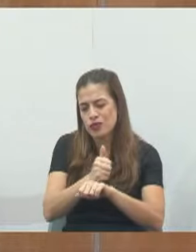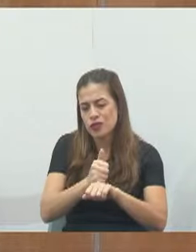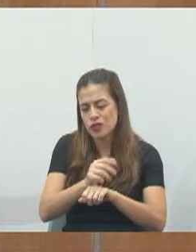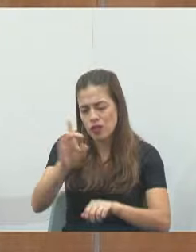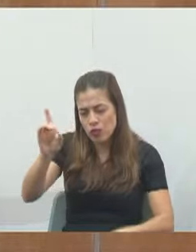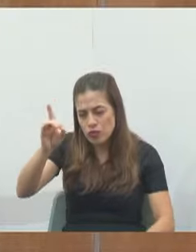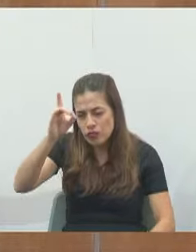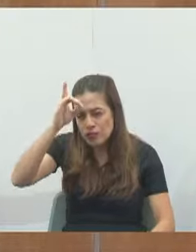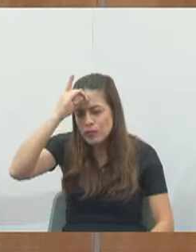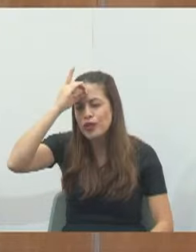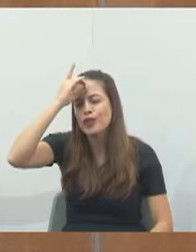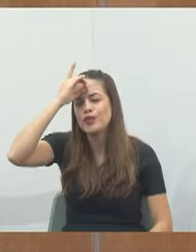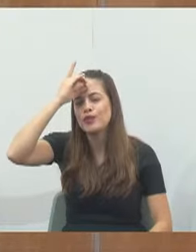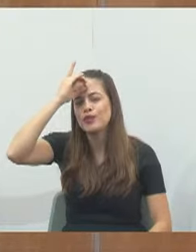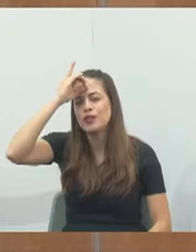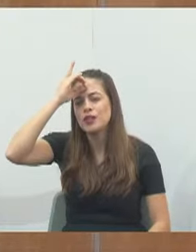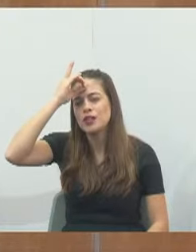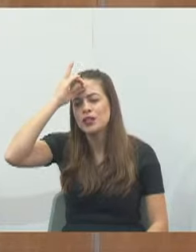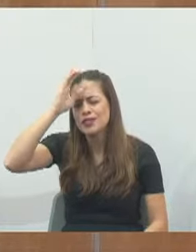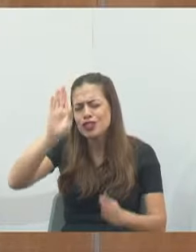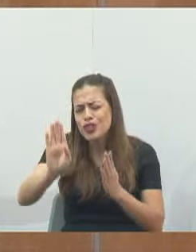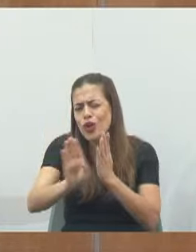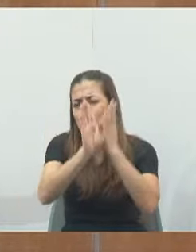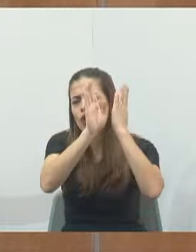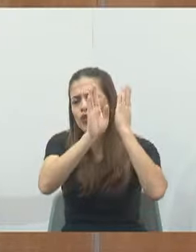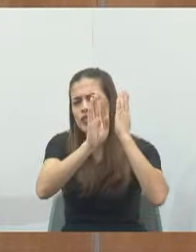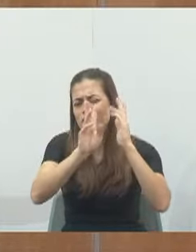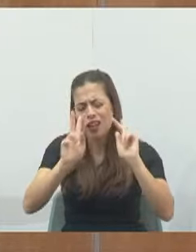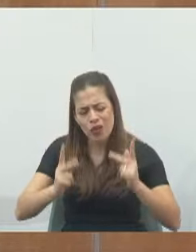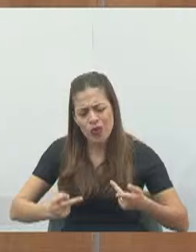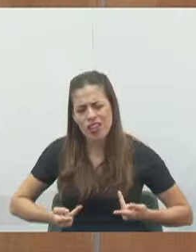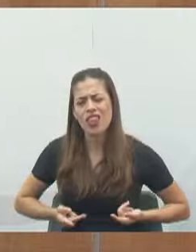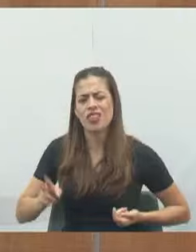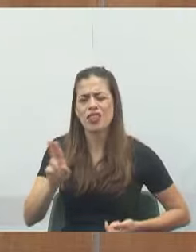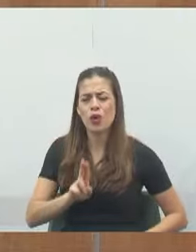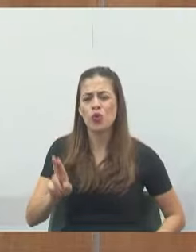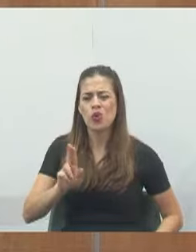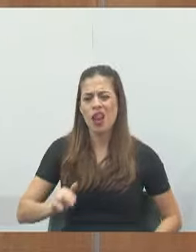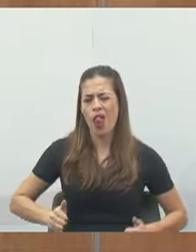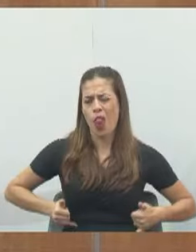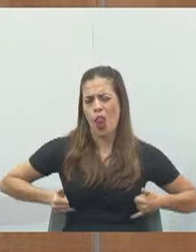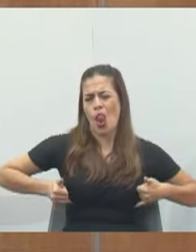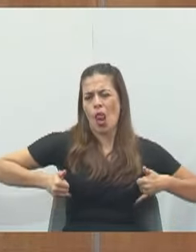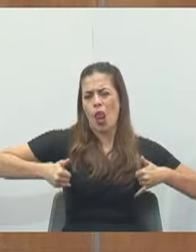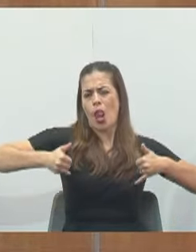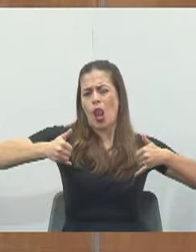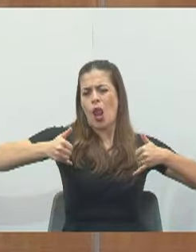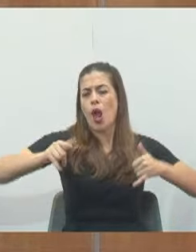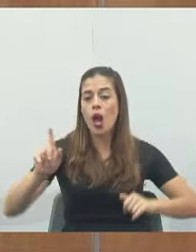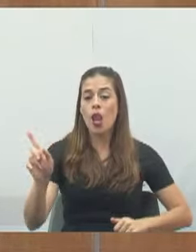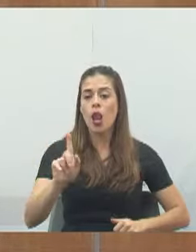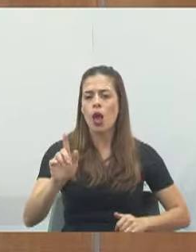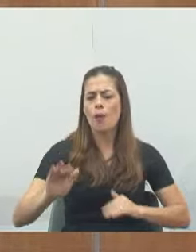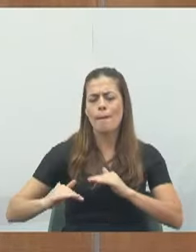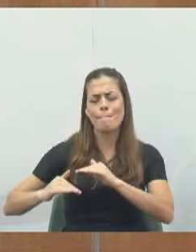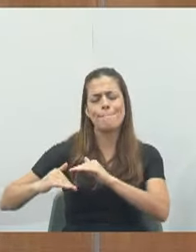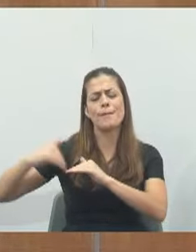Deus, descubra, reconheça e use. Não por ego, mas use como algo